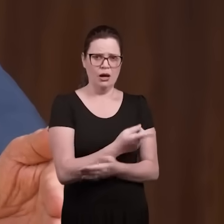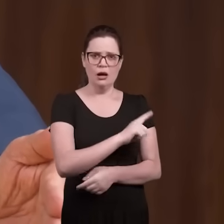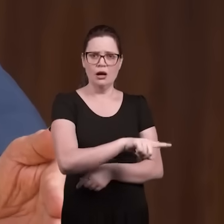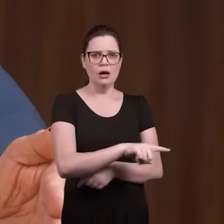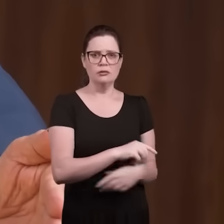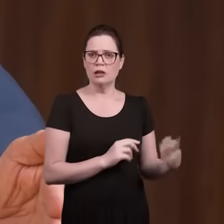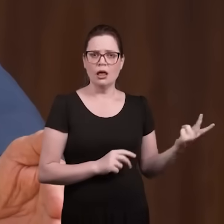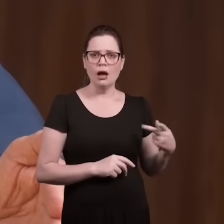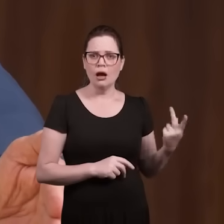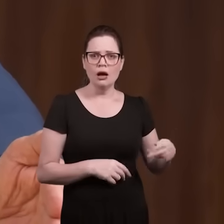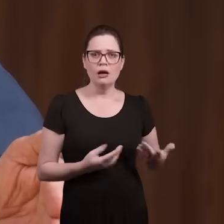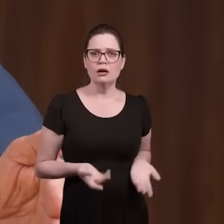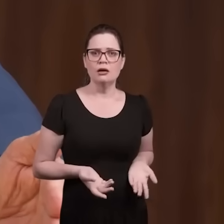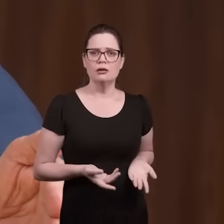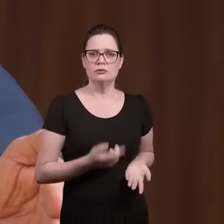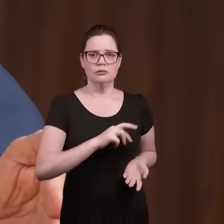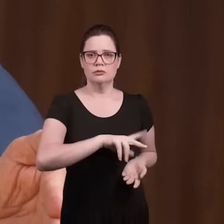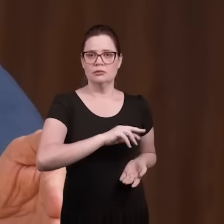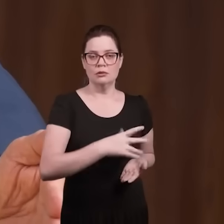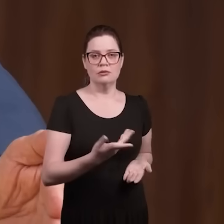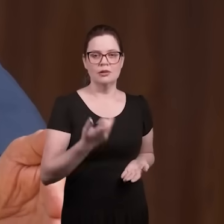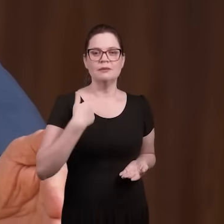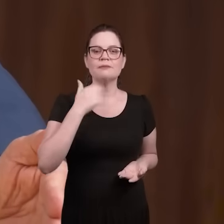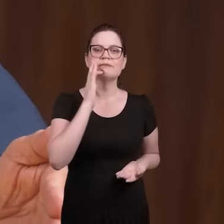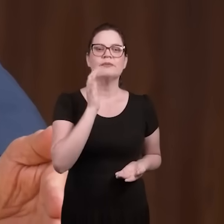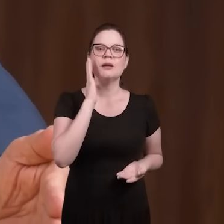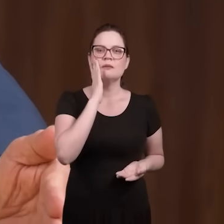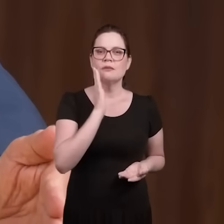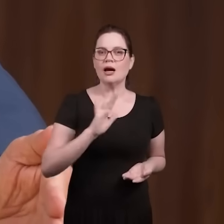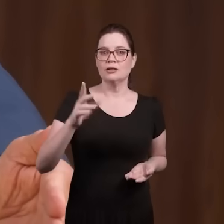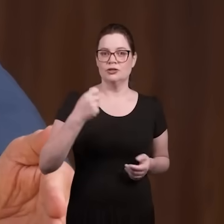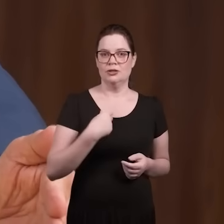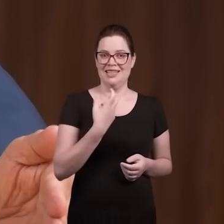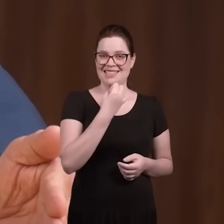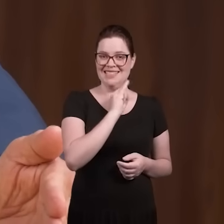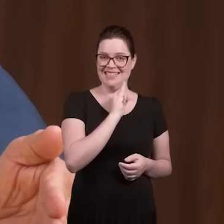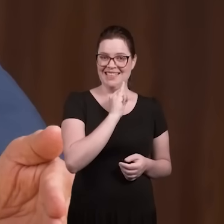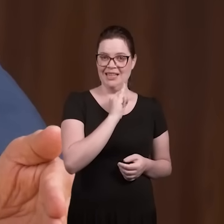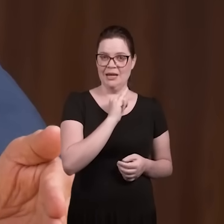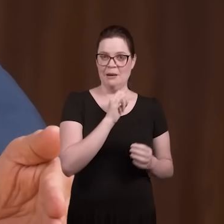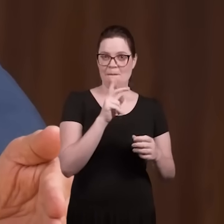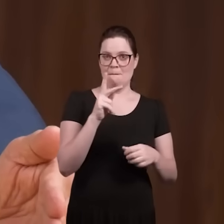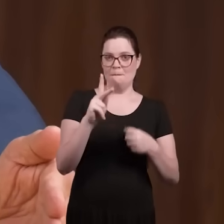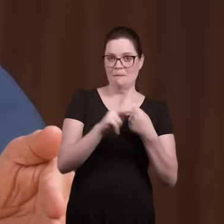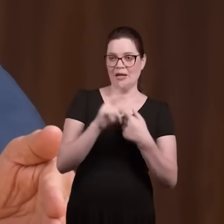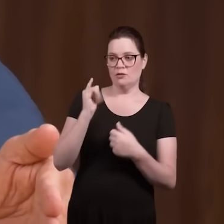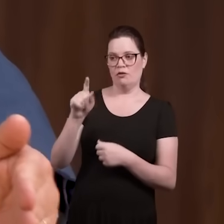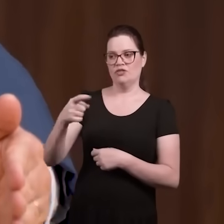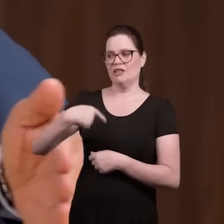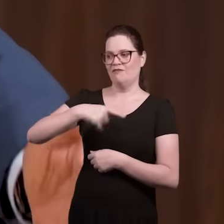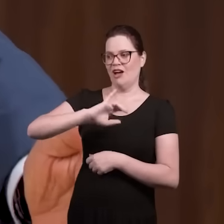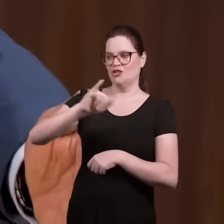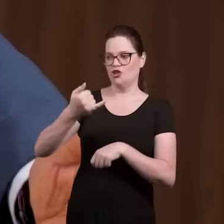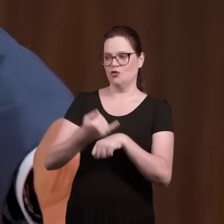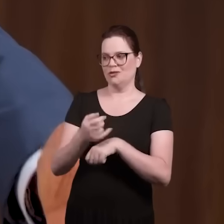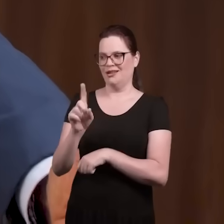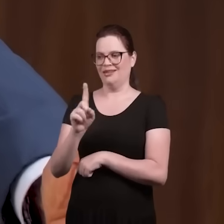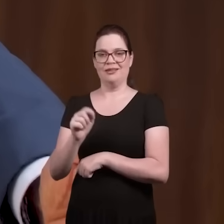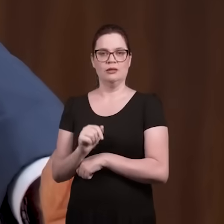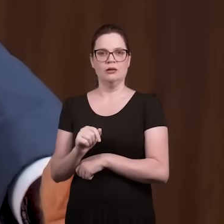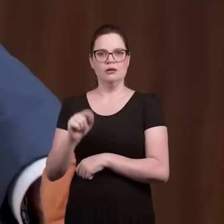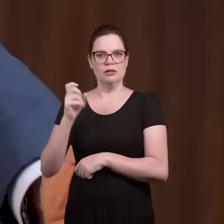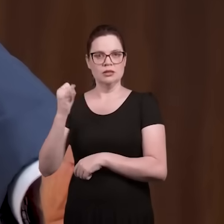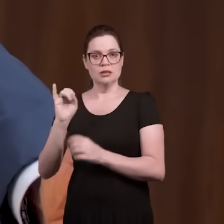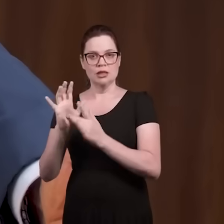errou. Você já pensou se Jesus atendesse a orientação de Pedro? Esse aqui estava